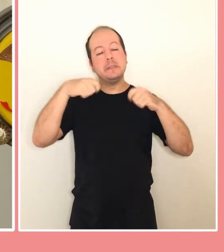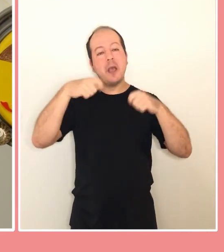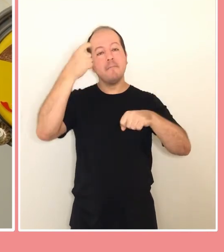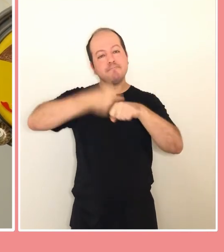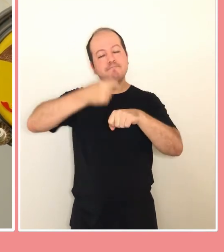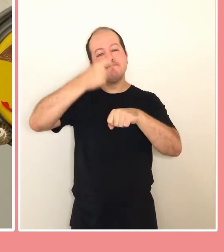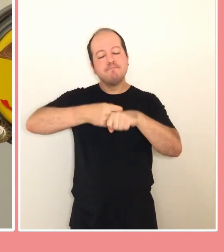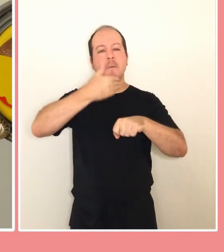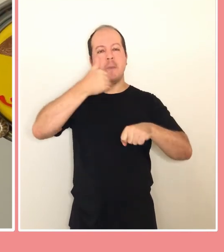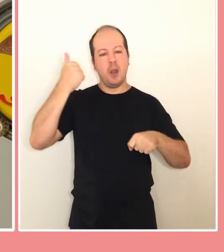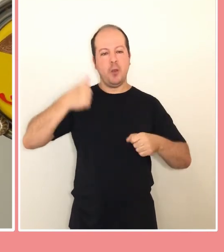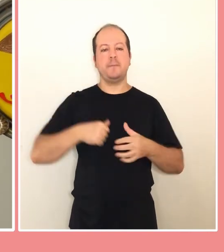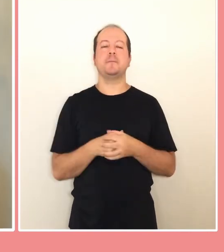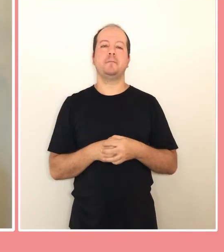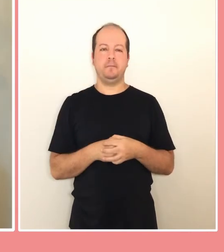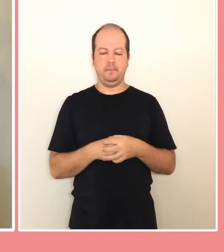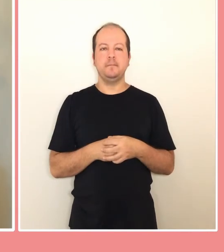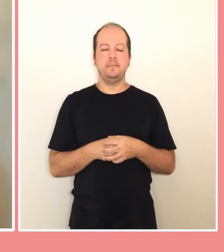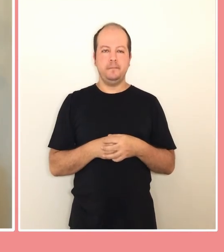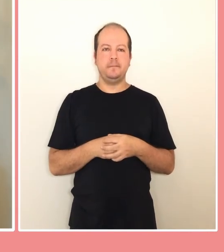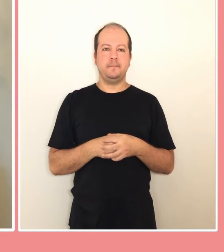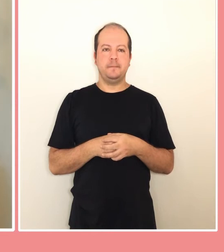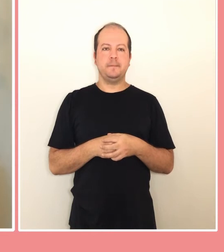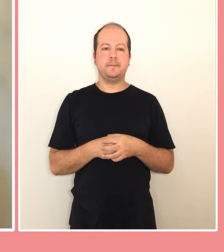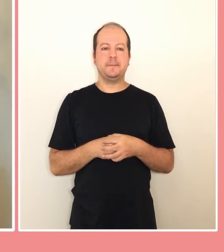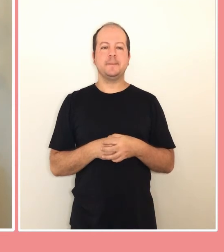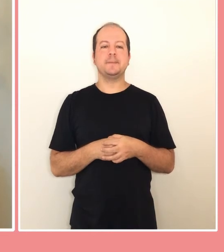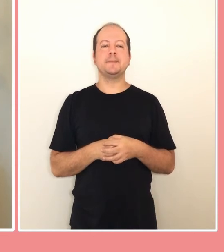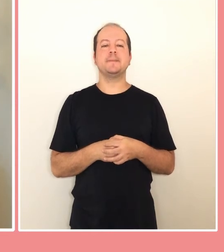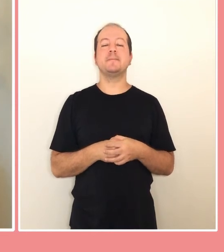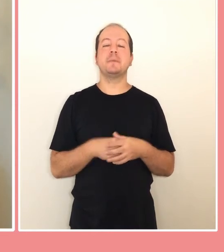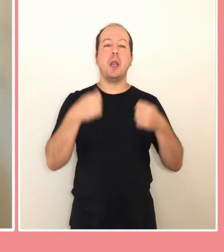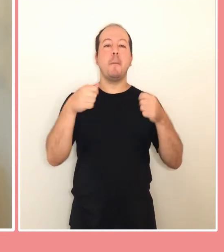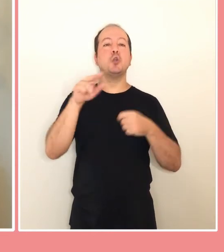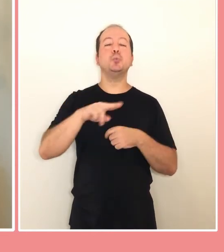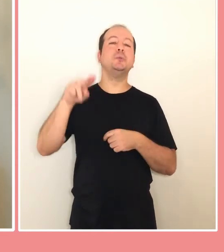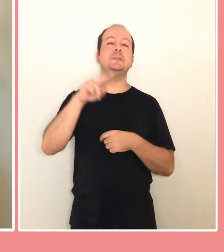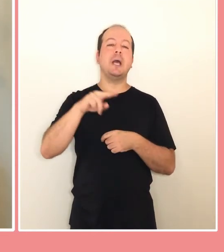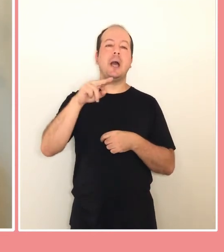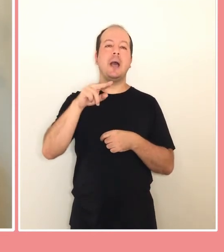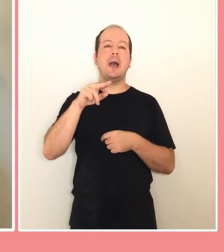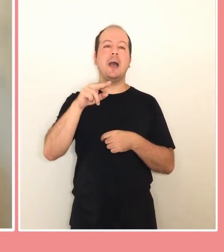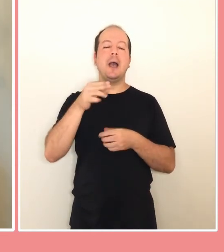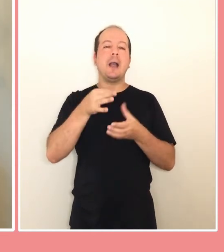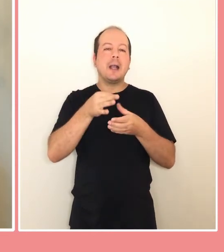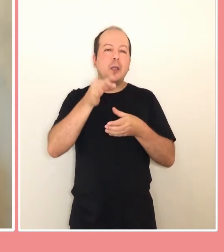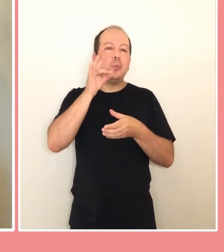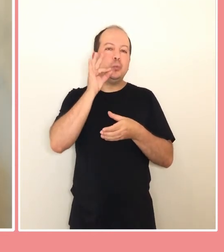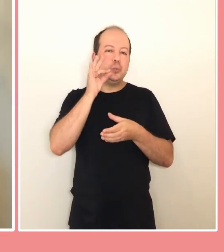quando cortamos a garrafa, ela tenha uma firmeza. Para substituir a mangueira, podemos utilizar um canudo plástico de